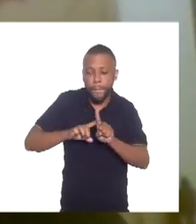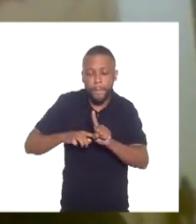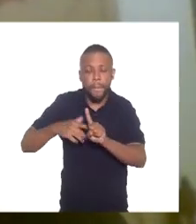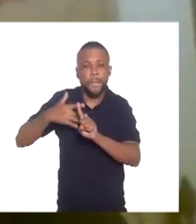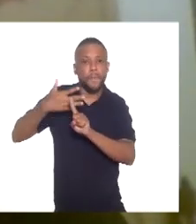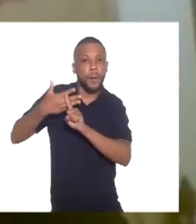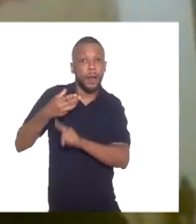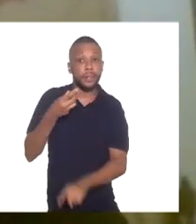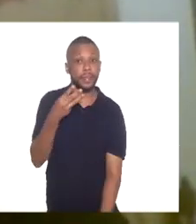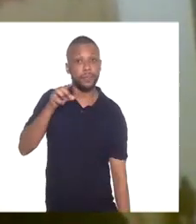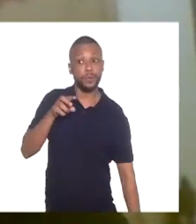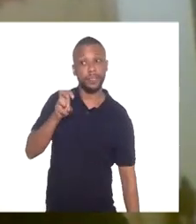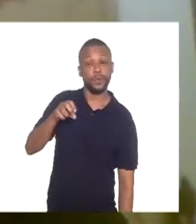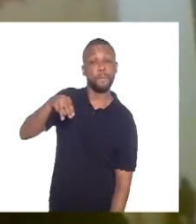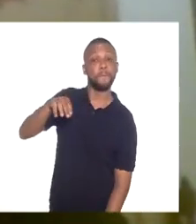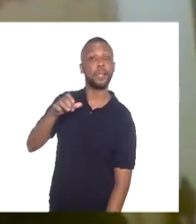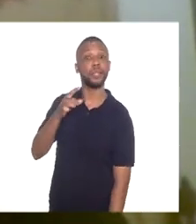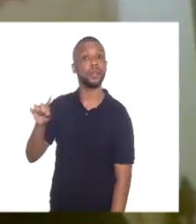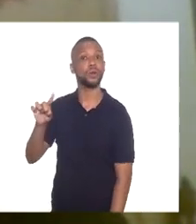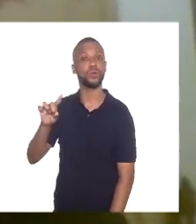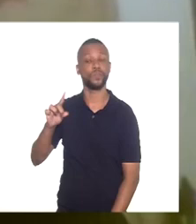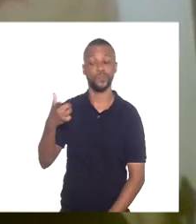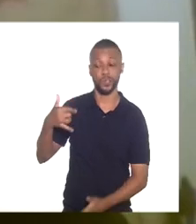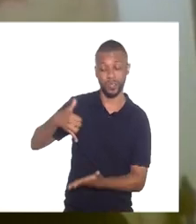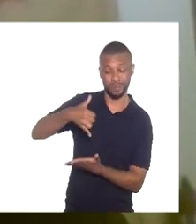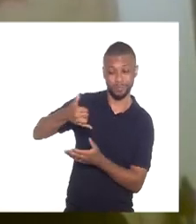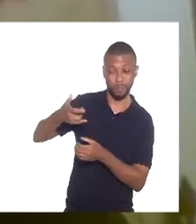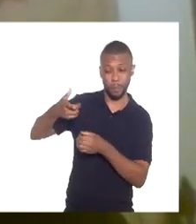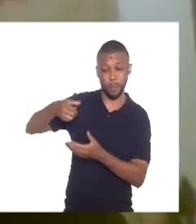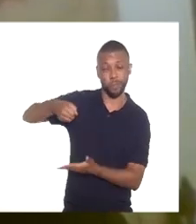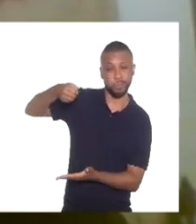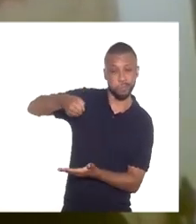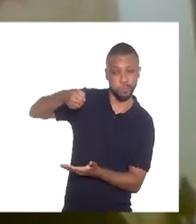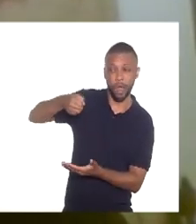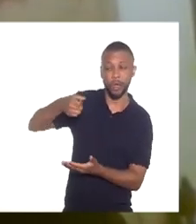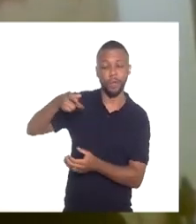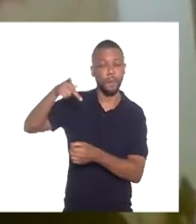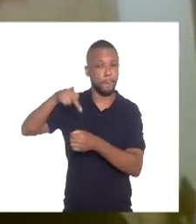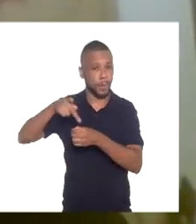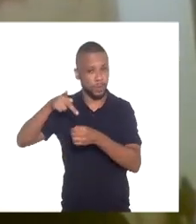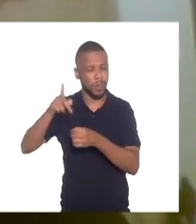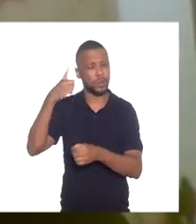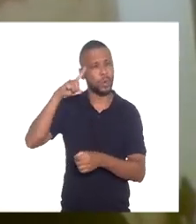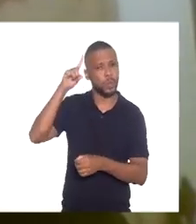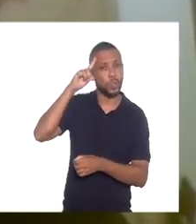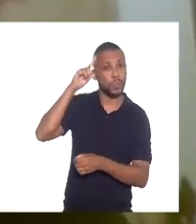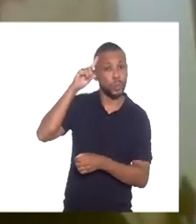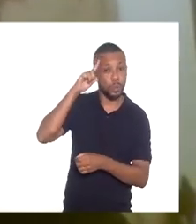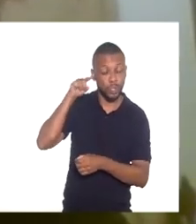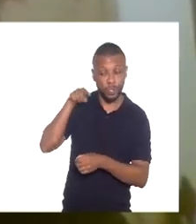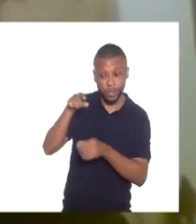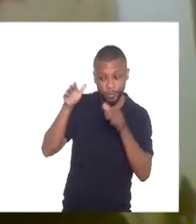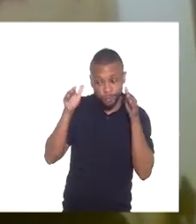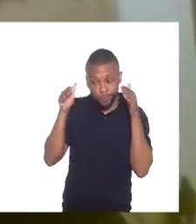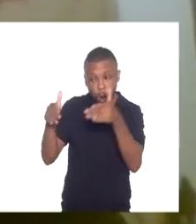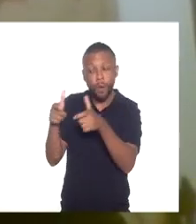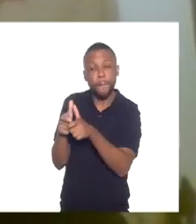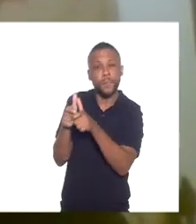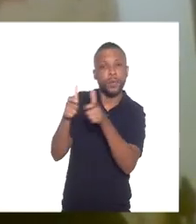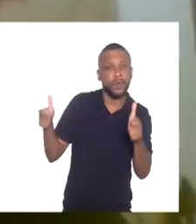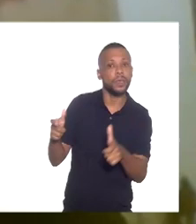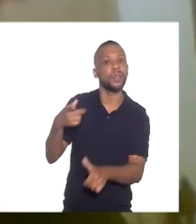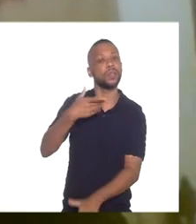milhões e meio de barris de petróleo por dia, todos os dias, a maioria no estado do Rio de Janeiro.